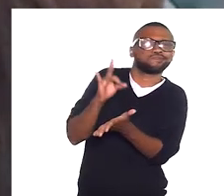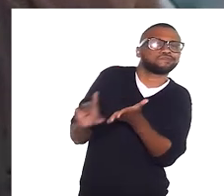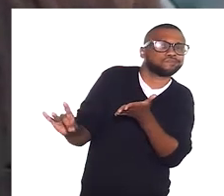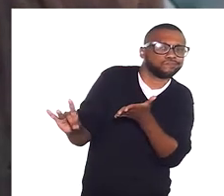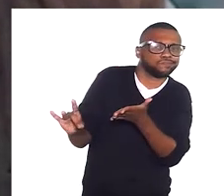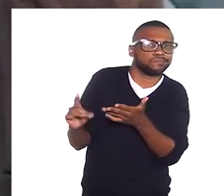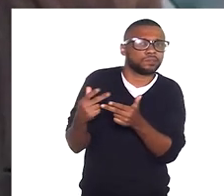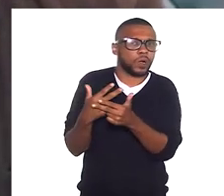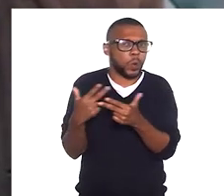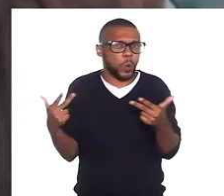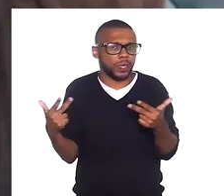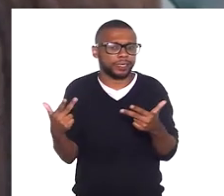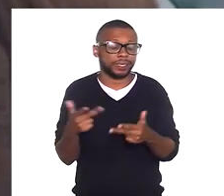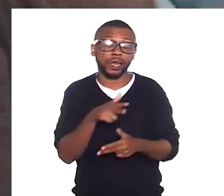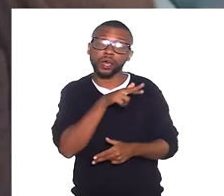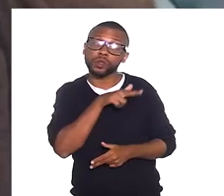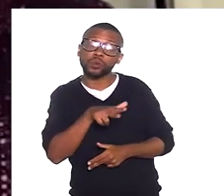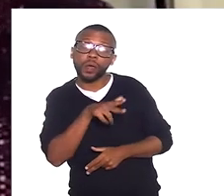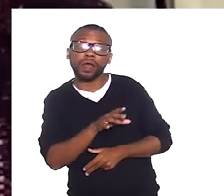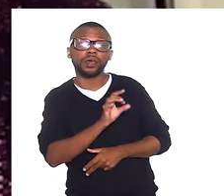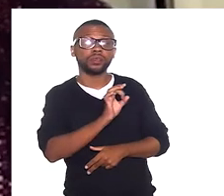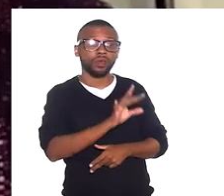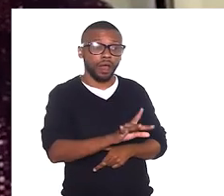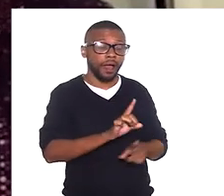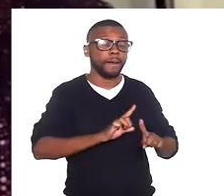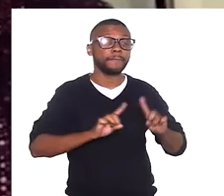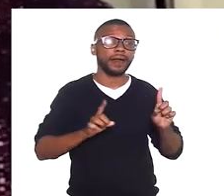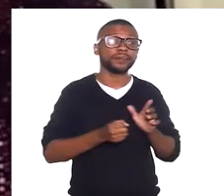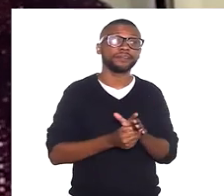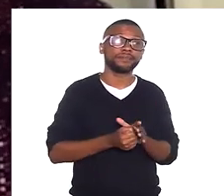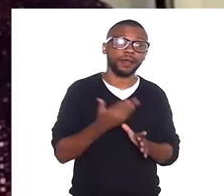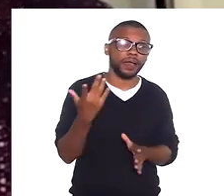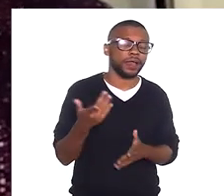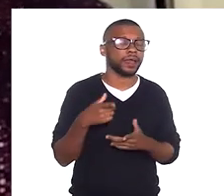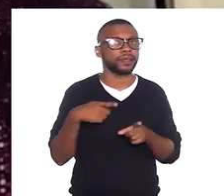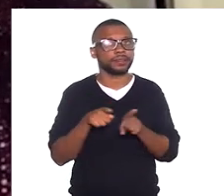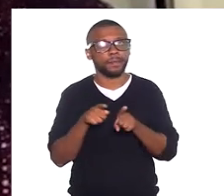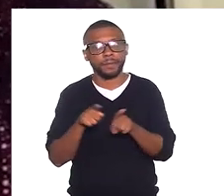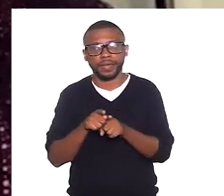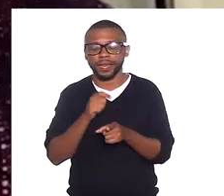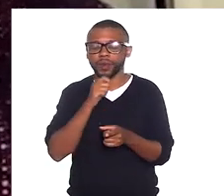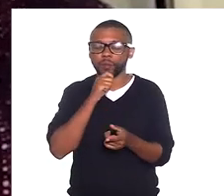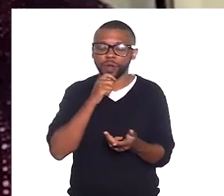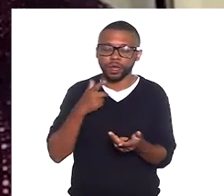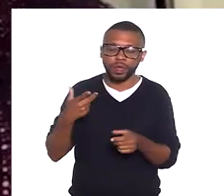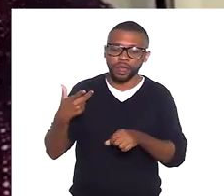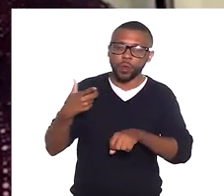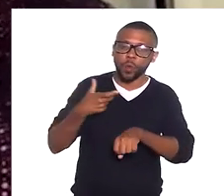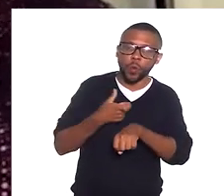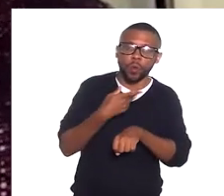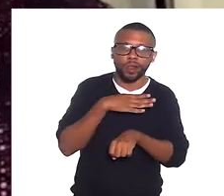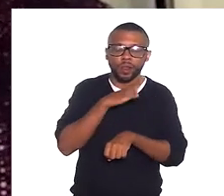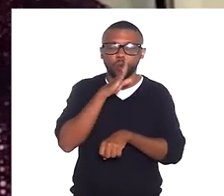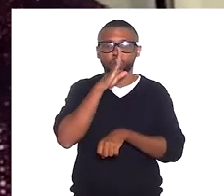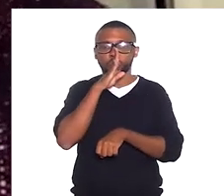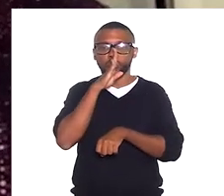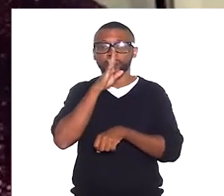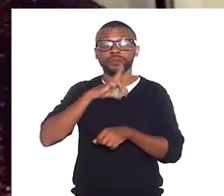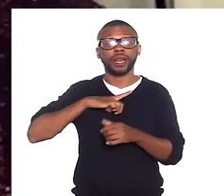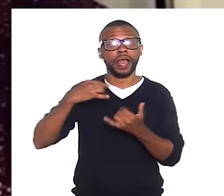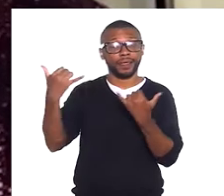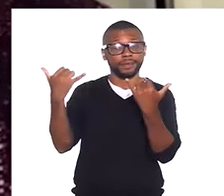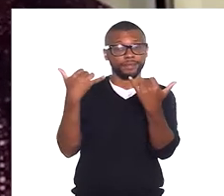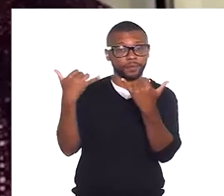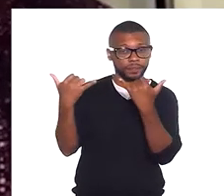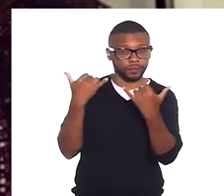uma repulsa, alguma coisa desse tipo. Não só isso, mas muitas vezes também elas não recebem anestesia, né?